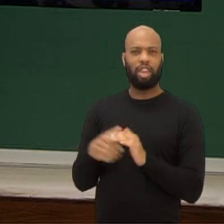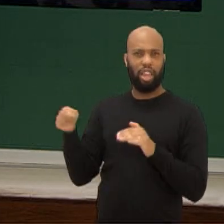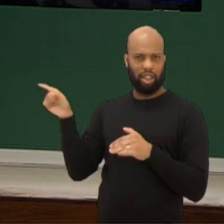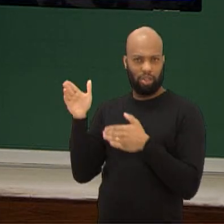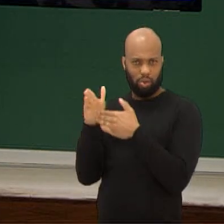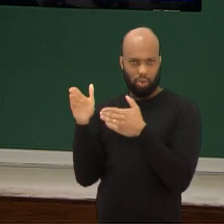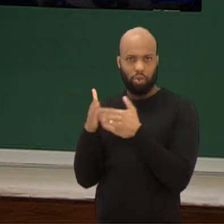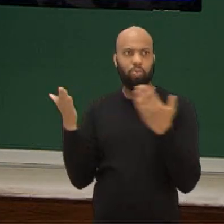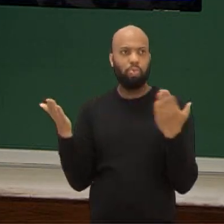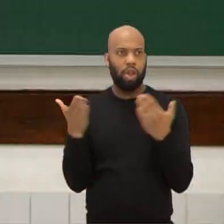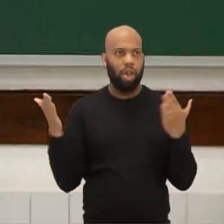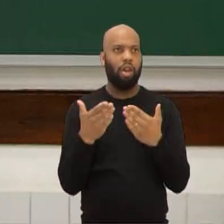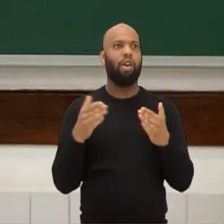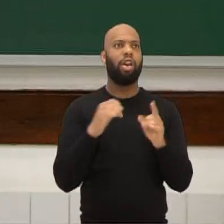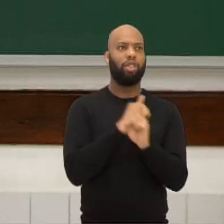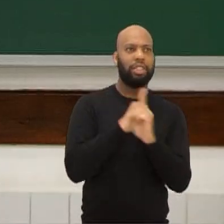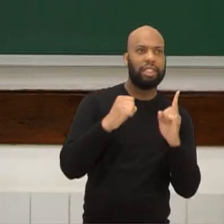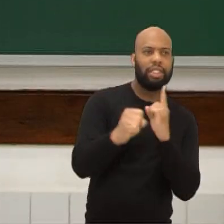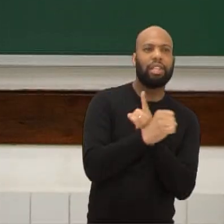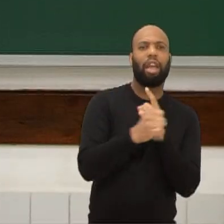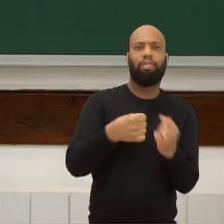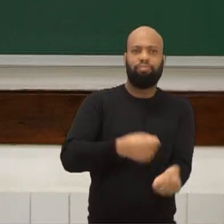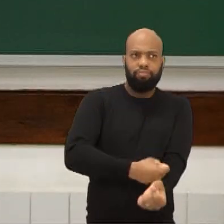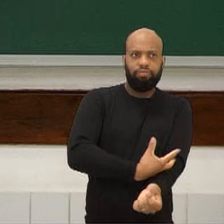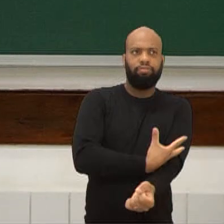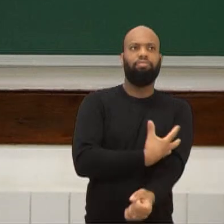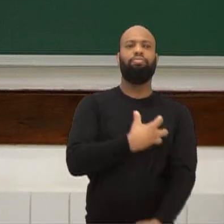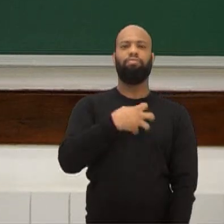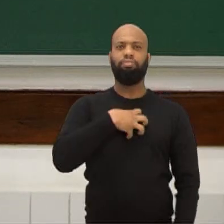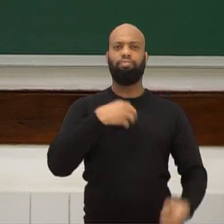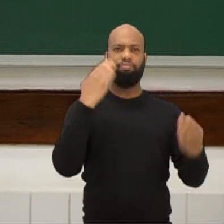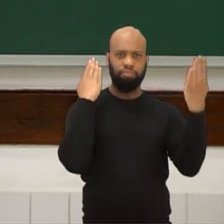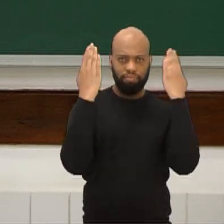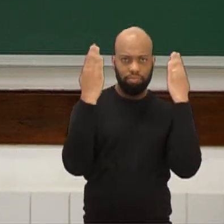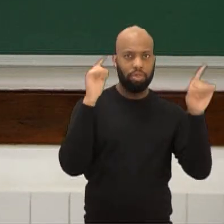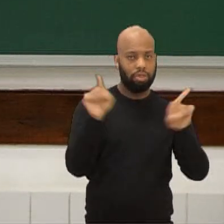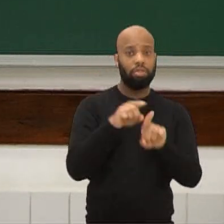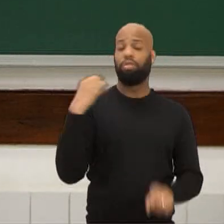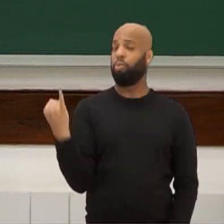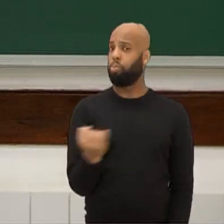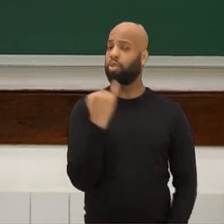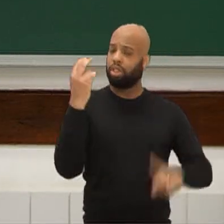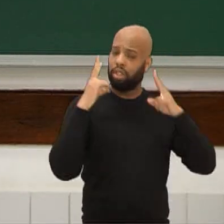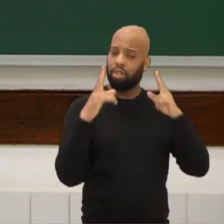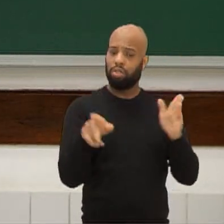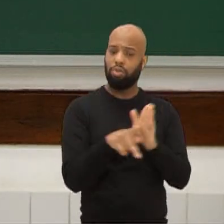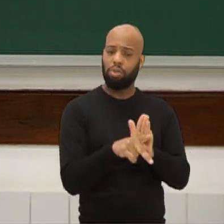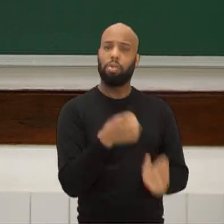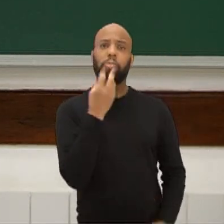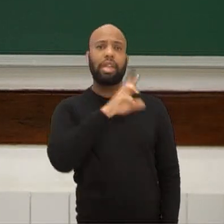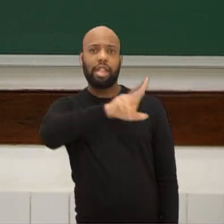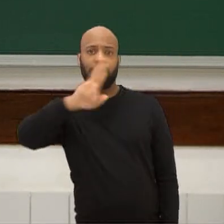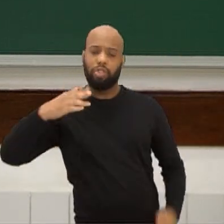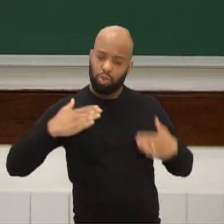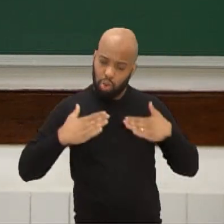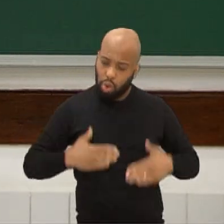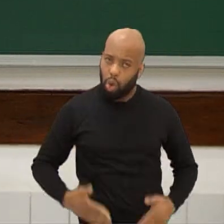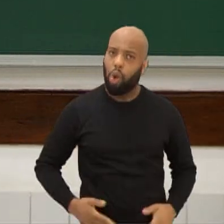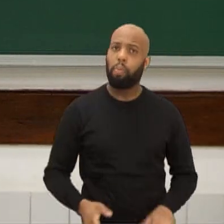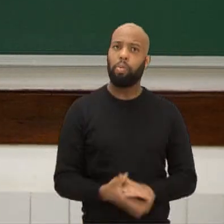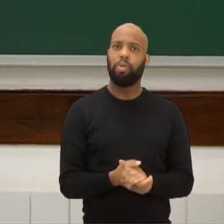são tão importantes quanto os benefícios físicos, né? Os benefícios físicos são aqueles que a gente vê, né? Corporal,